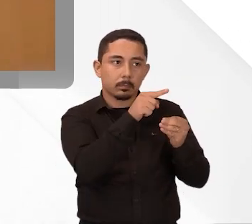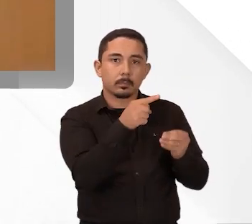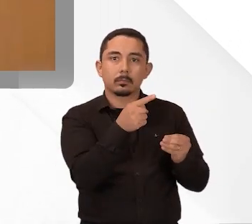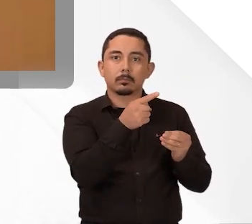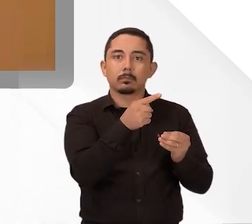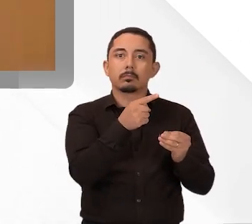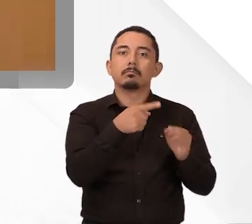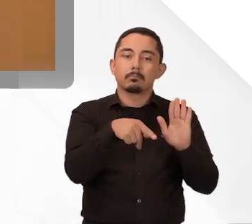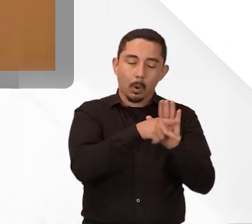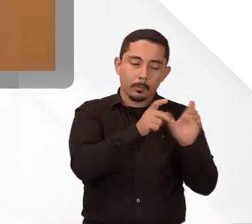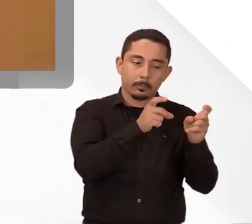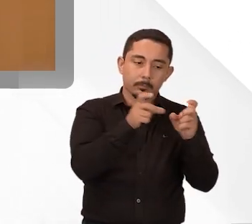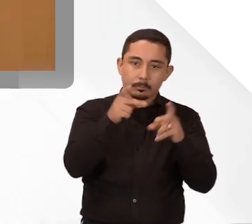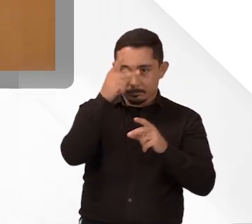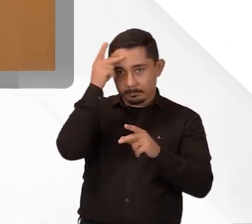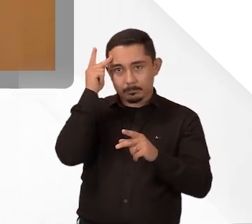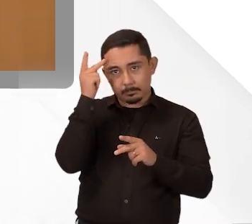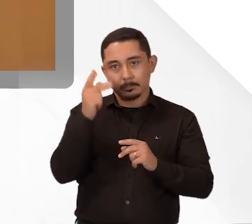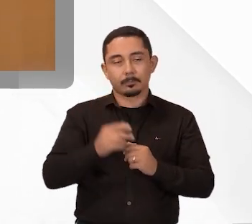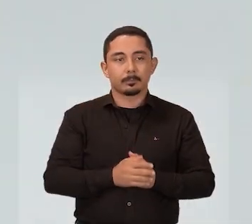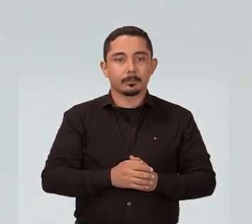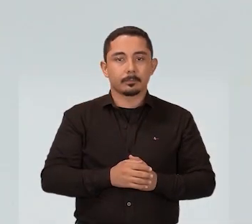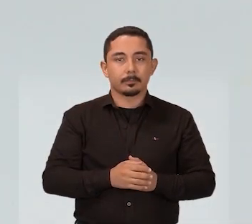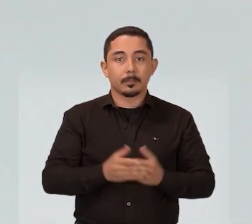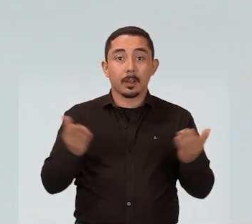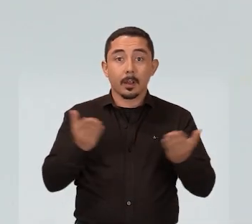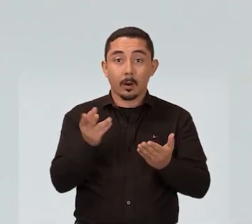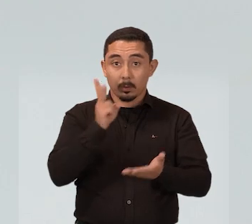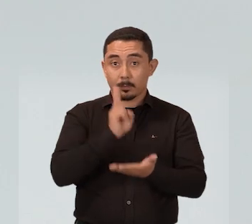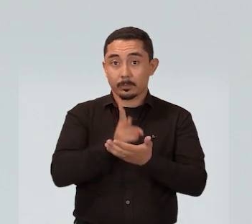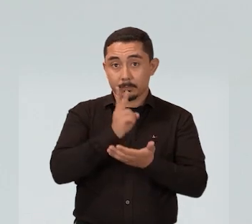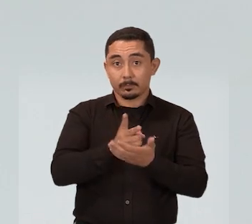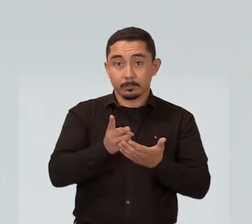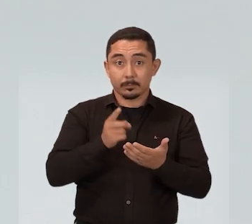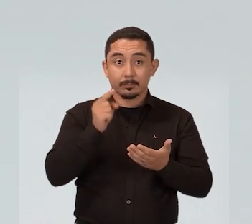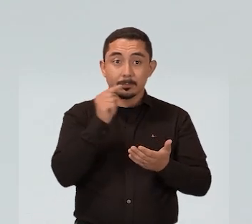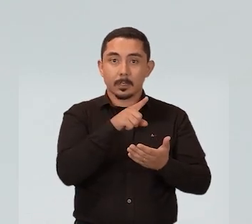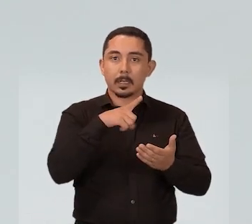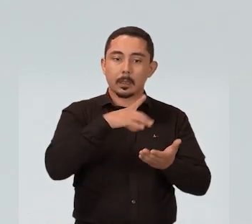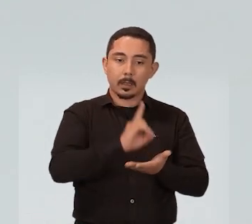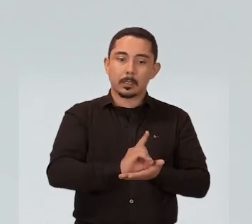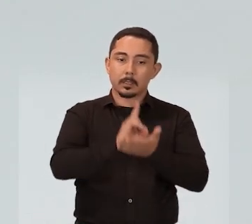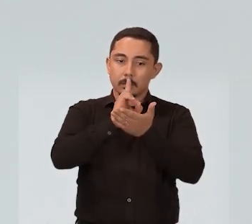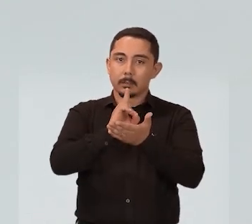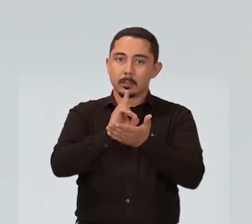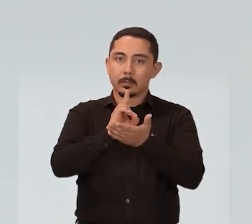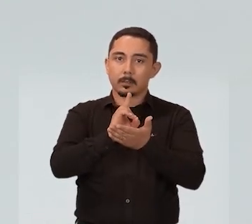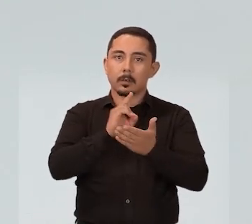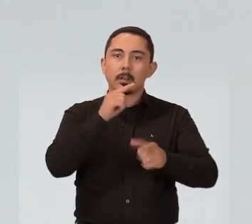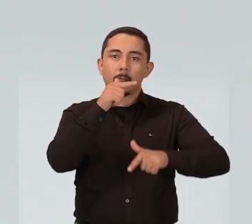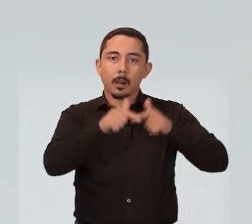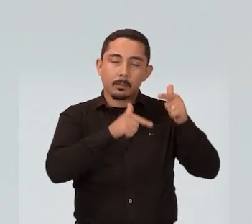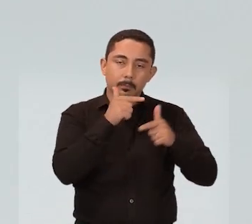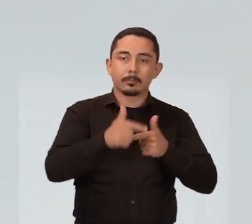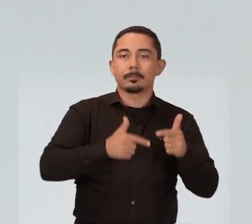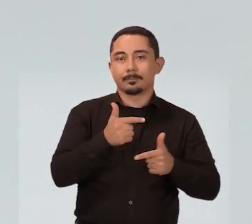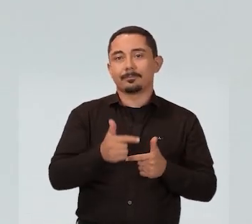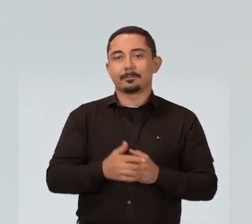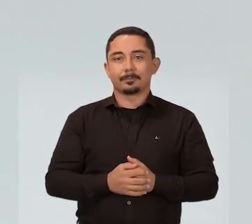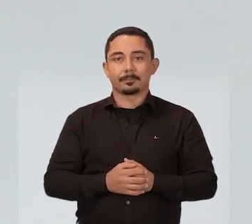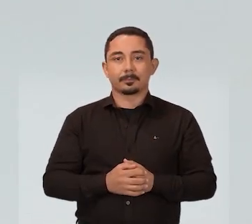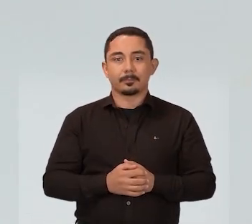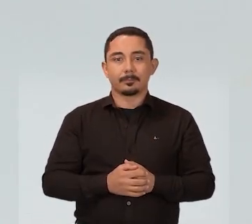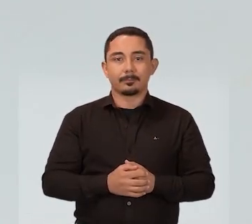ali caracterizar uma situação de tráfico de pessoas. E vamos continuar falando sobre a garantia de dignidade a